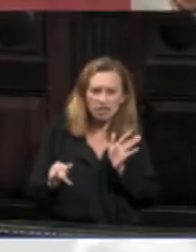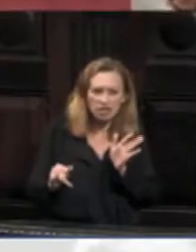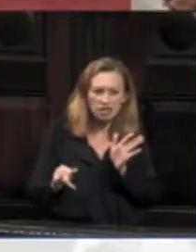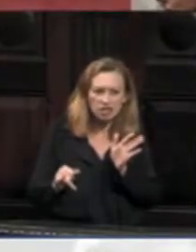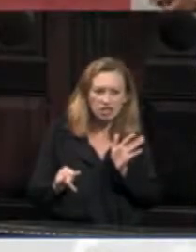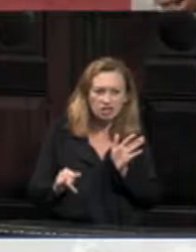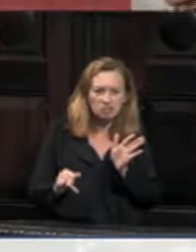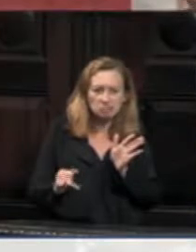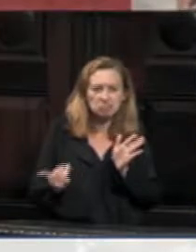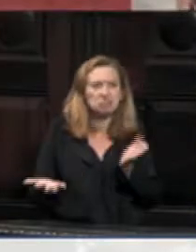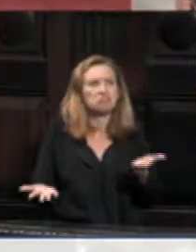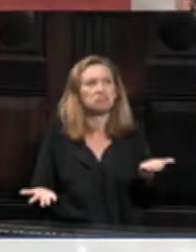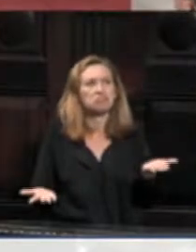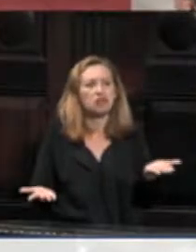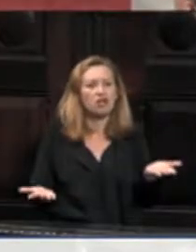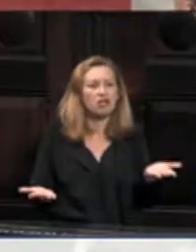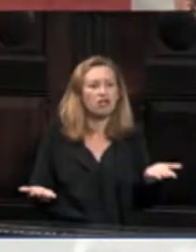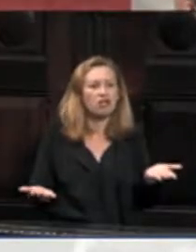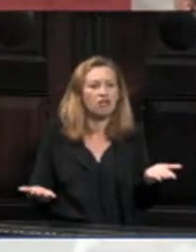de fato,